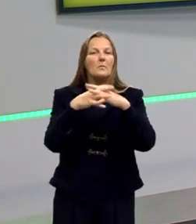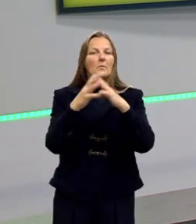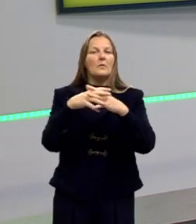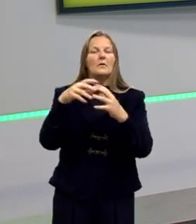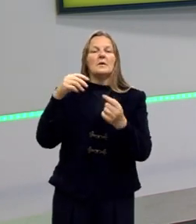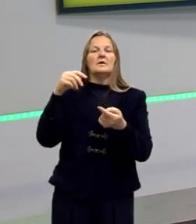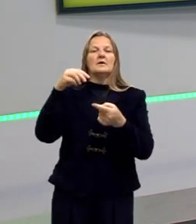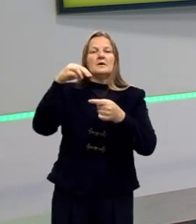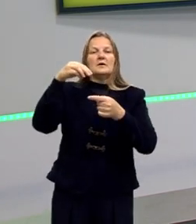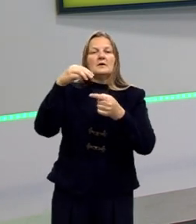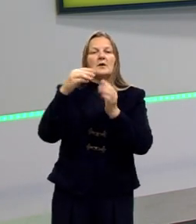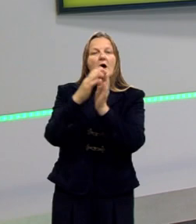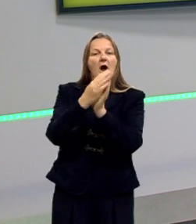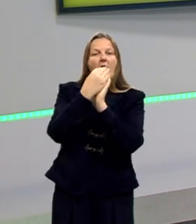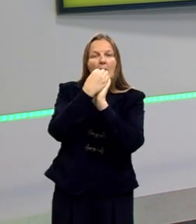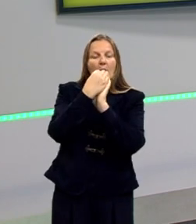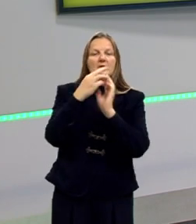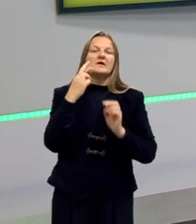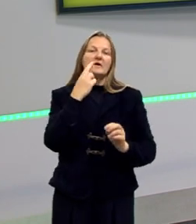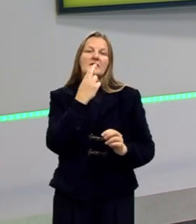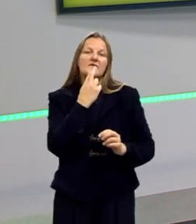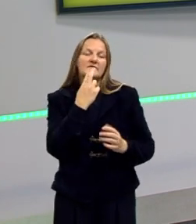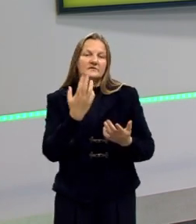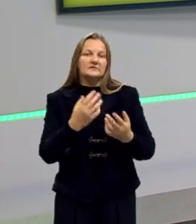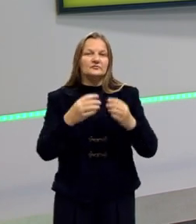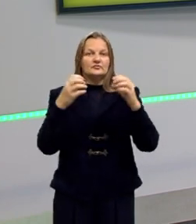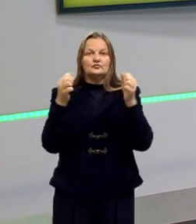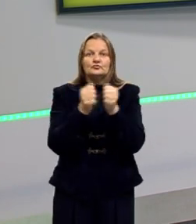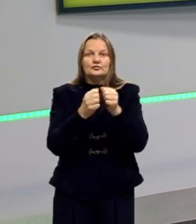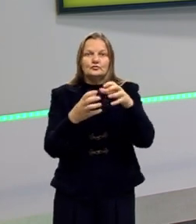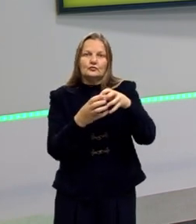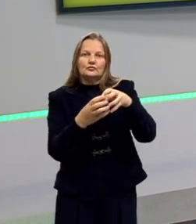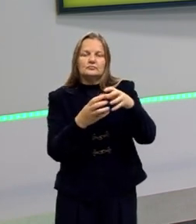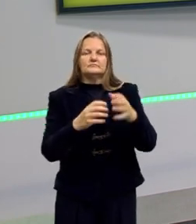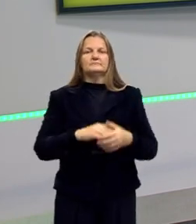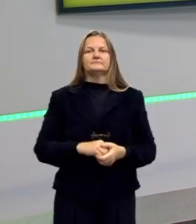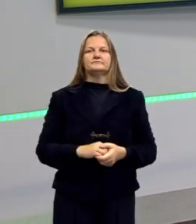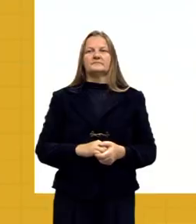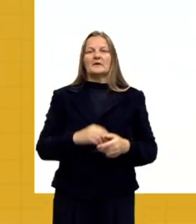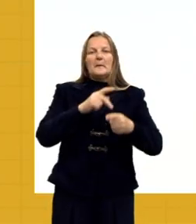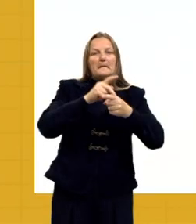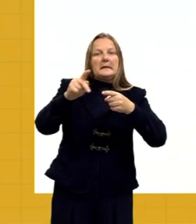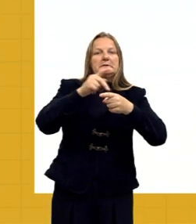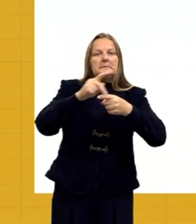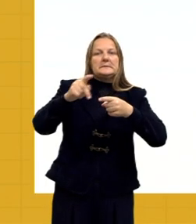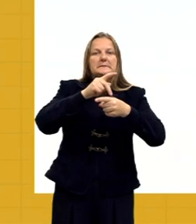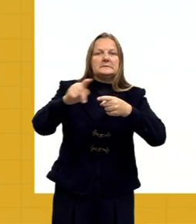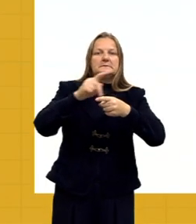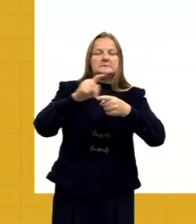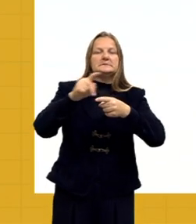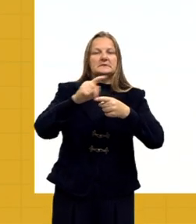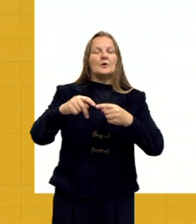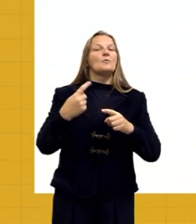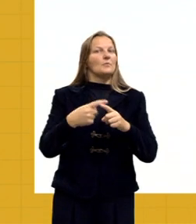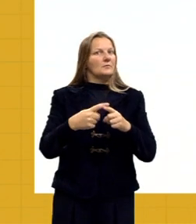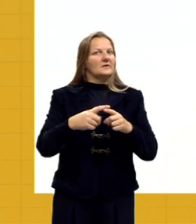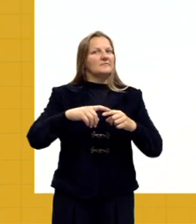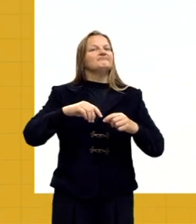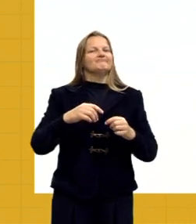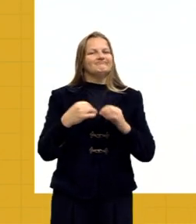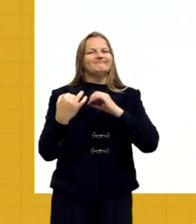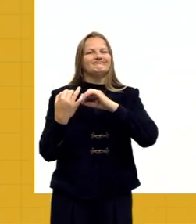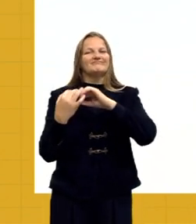e o refrigerante então começa por aí quando temos essa padronização né vai seguir então Justamente a